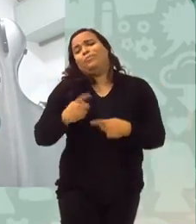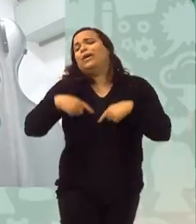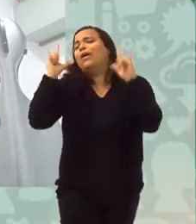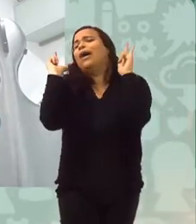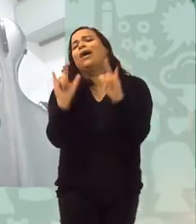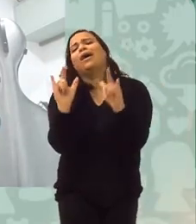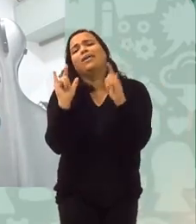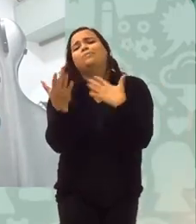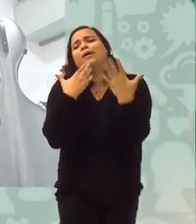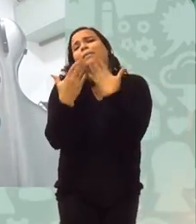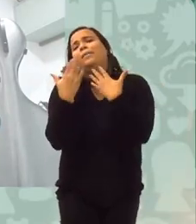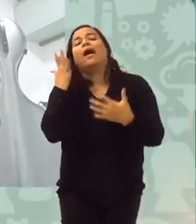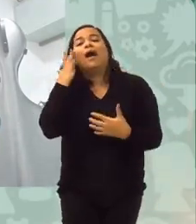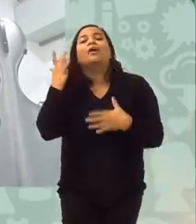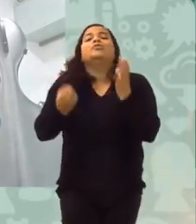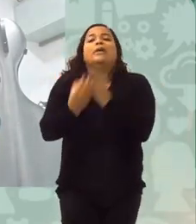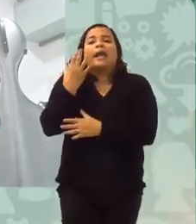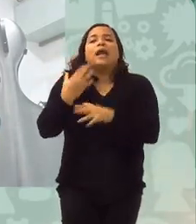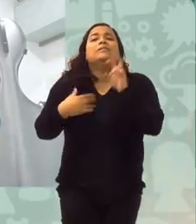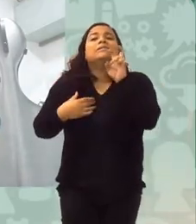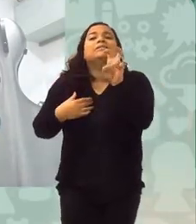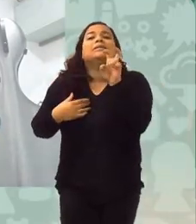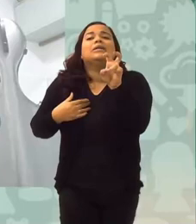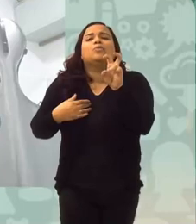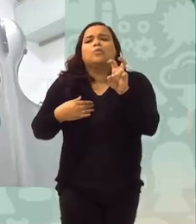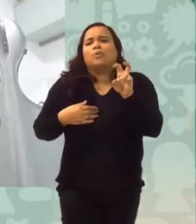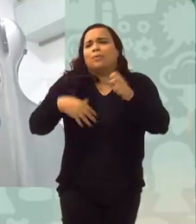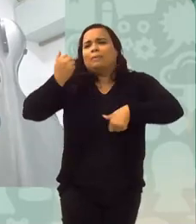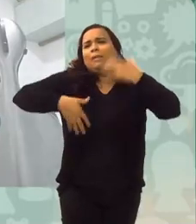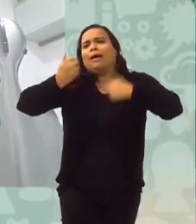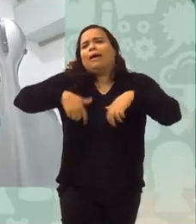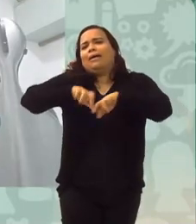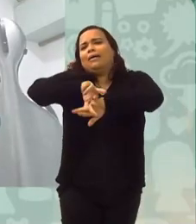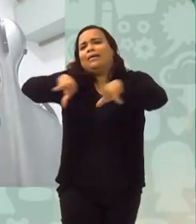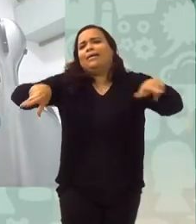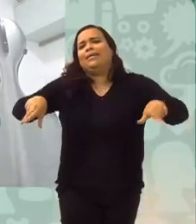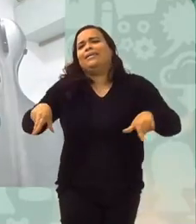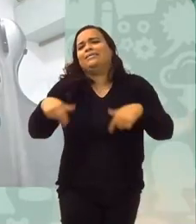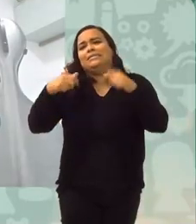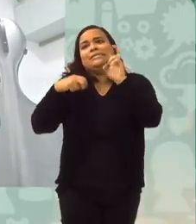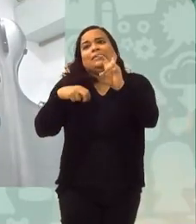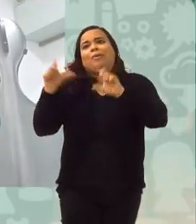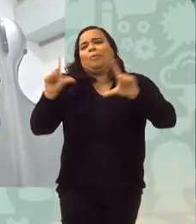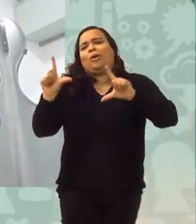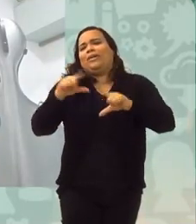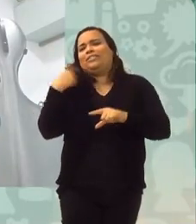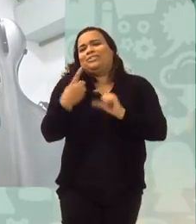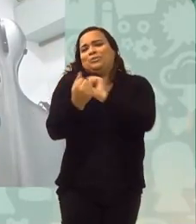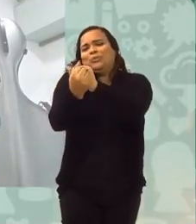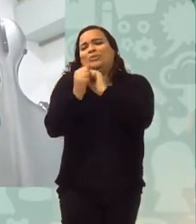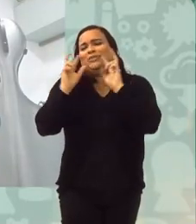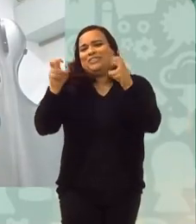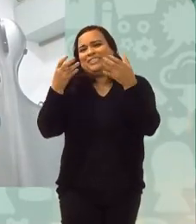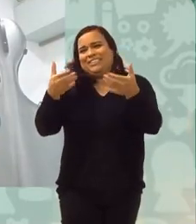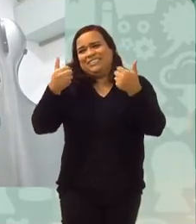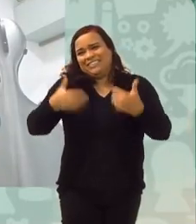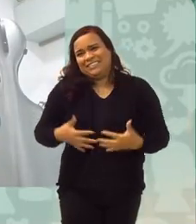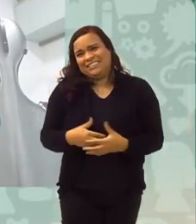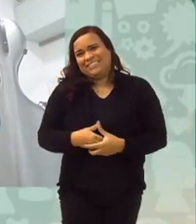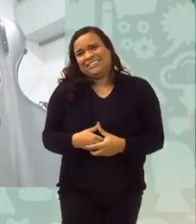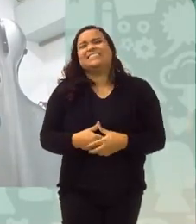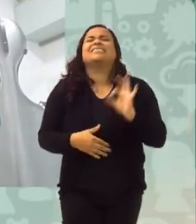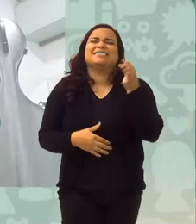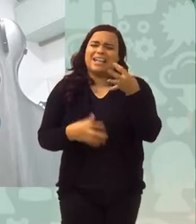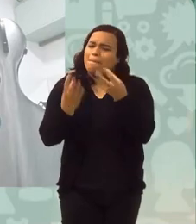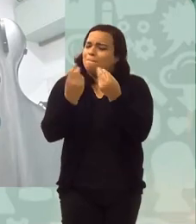do programa. Uma pena, porque eu estou adorando esse papo. Acho que a gente tinha que montar aí uns 5 programas para falar bastante